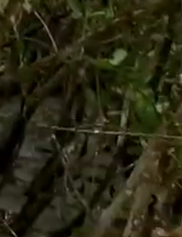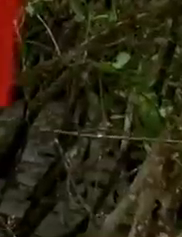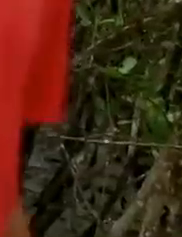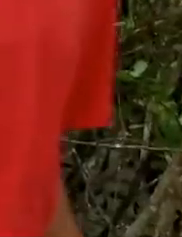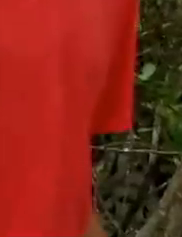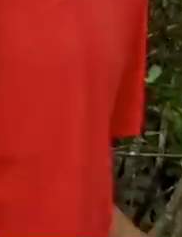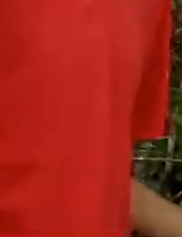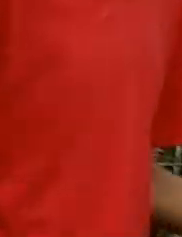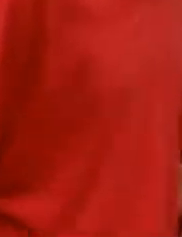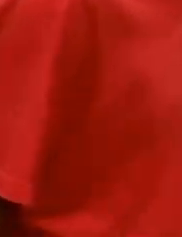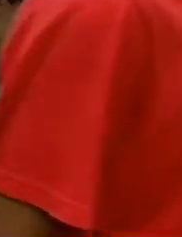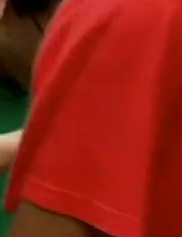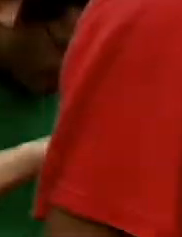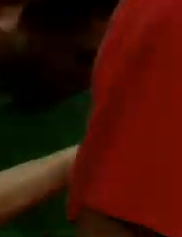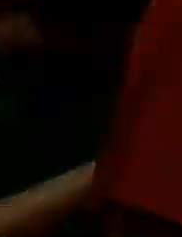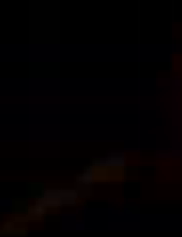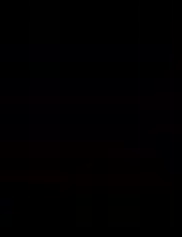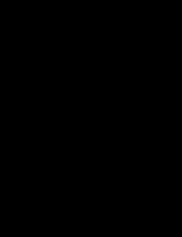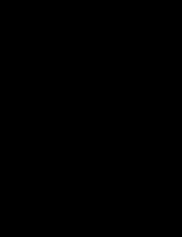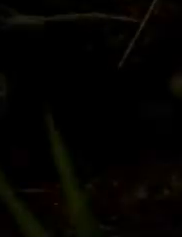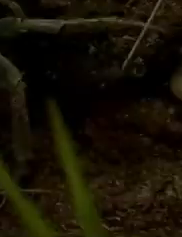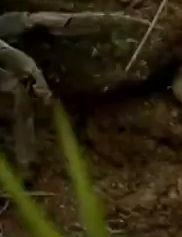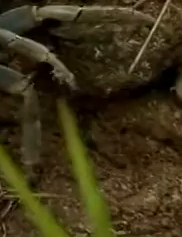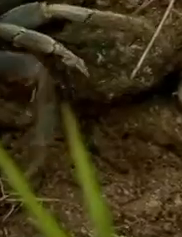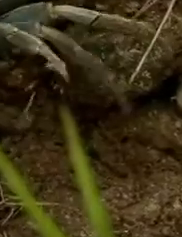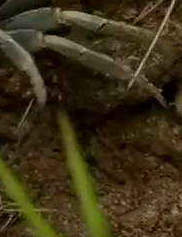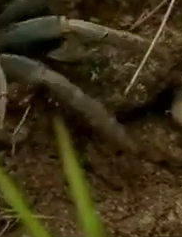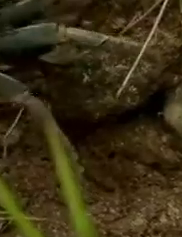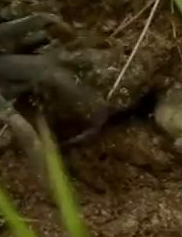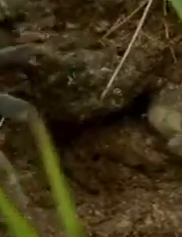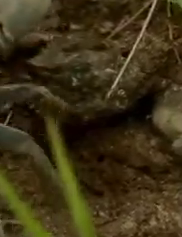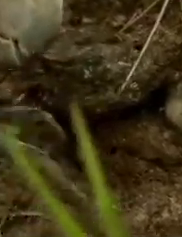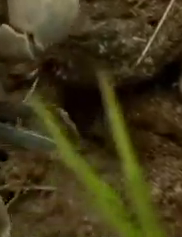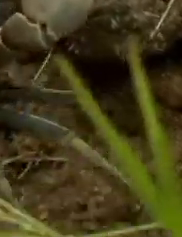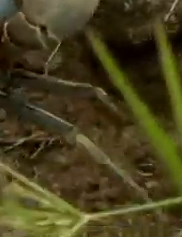tá falando. Opa.